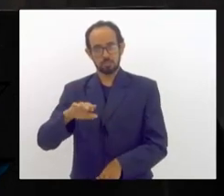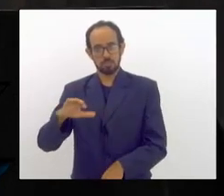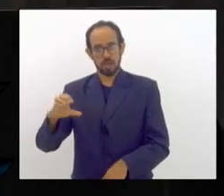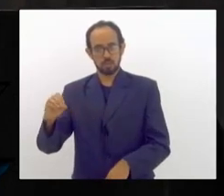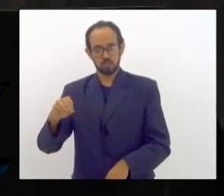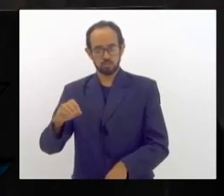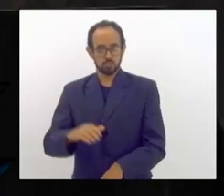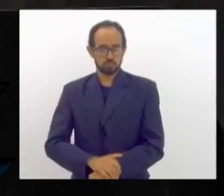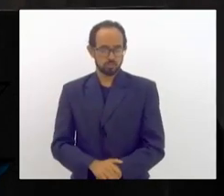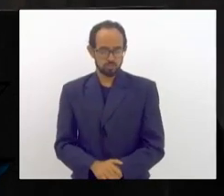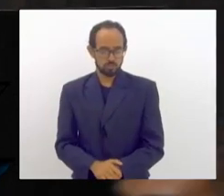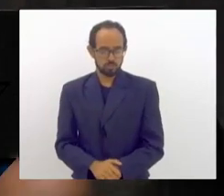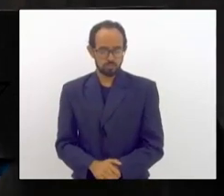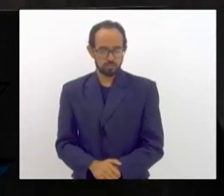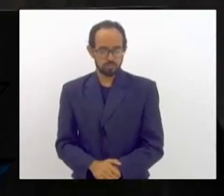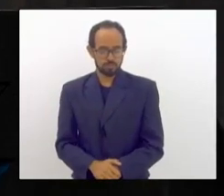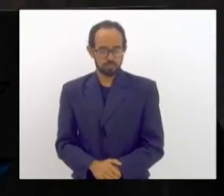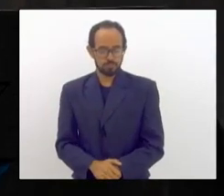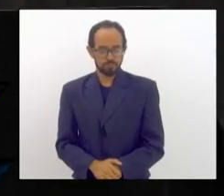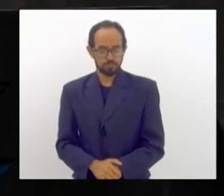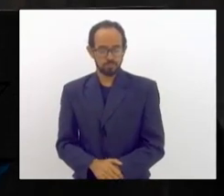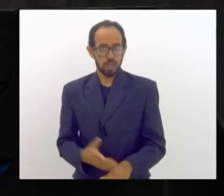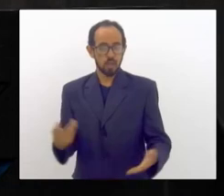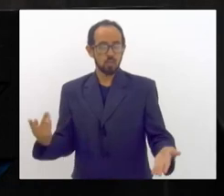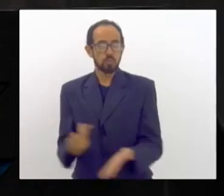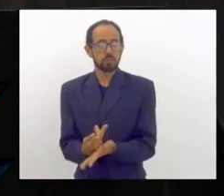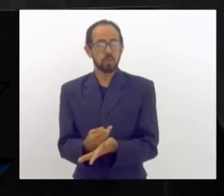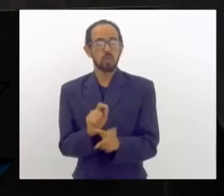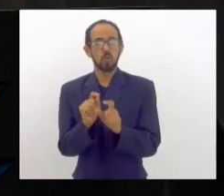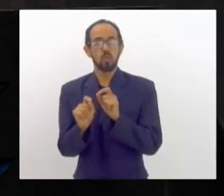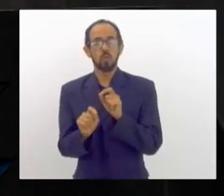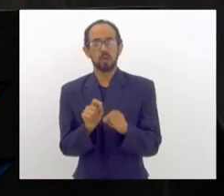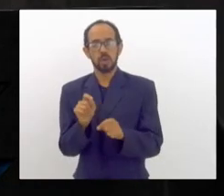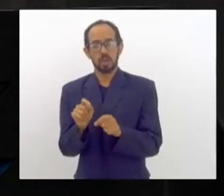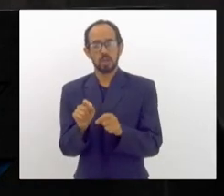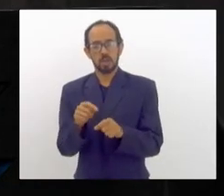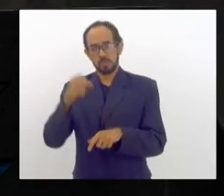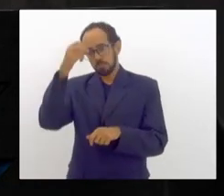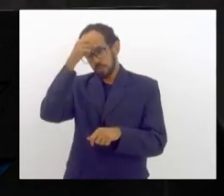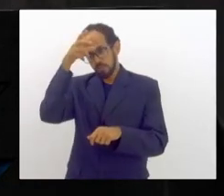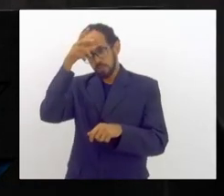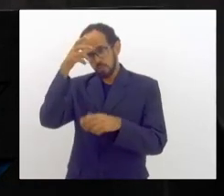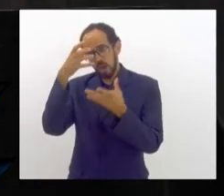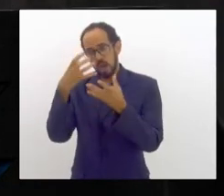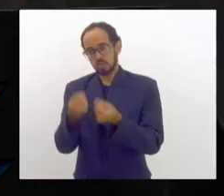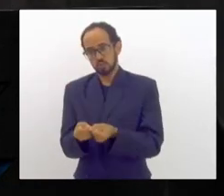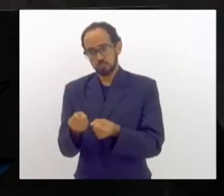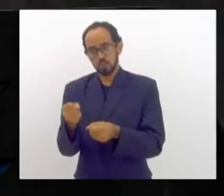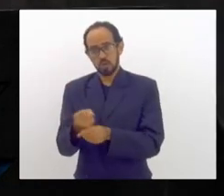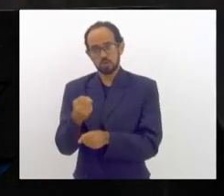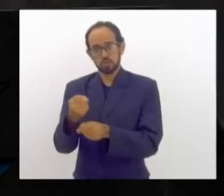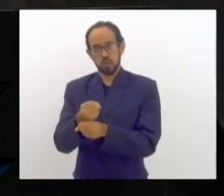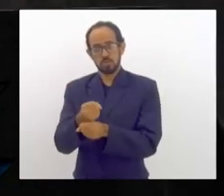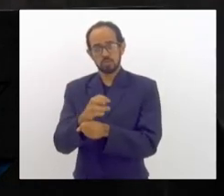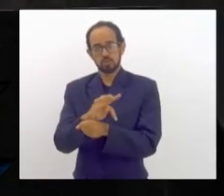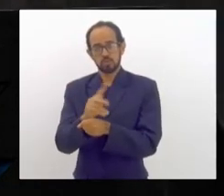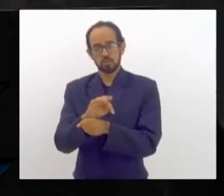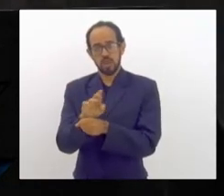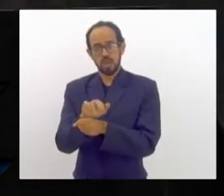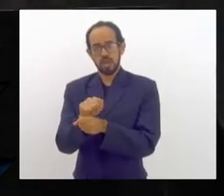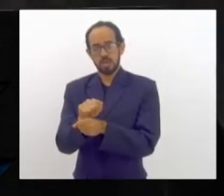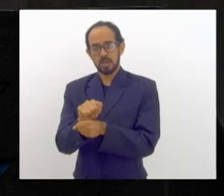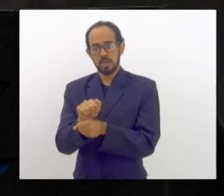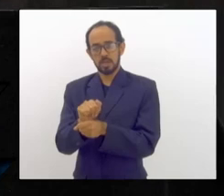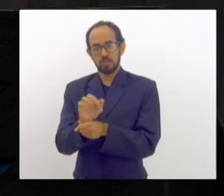Maio. Sabe o que teve que acontecer? A prefeitura assumiu as obras do Chácara Flora e da